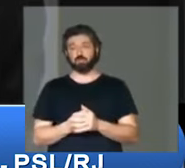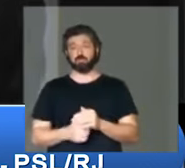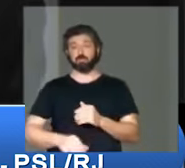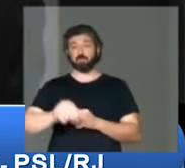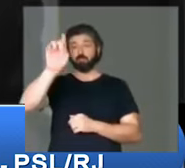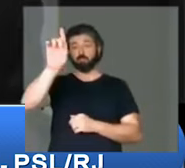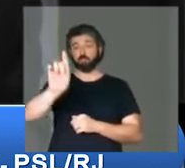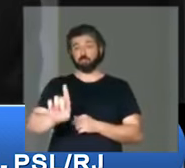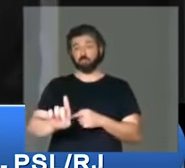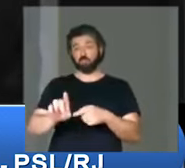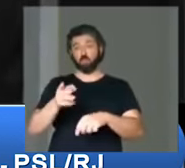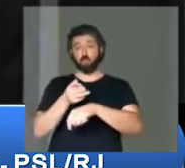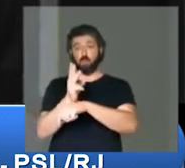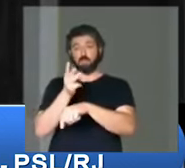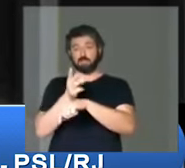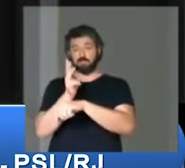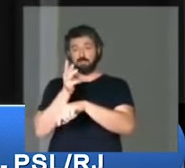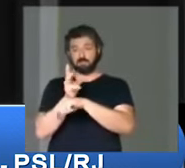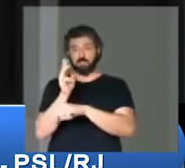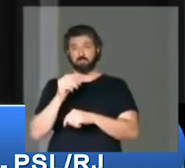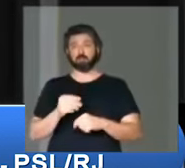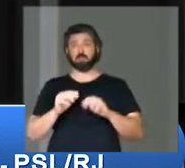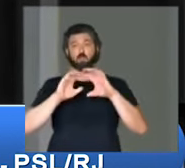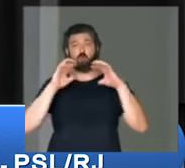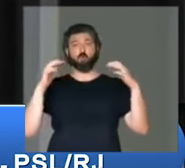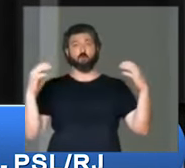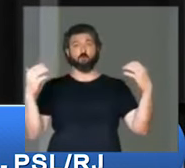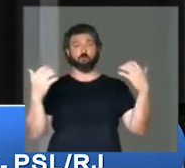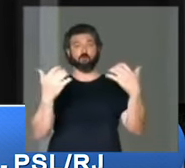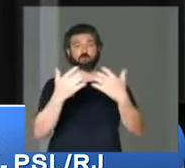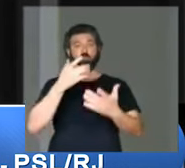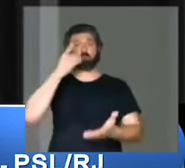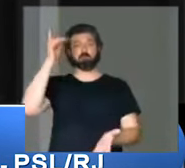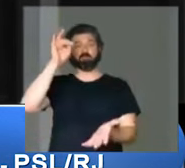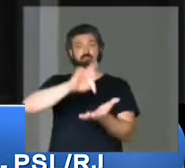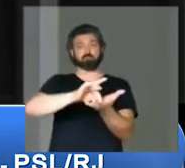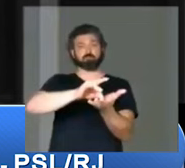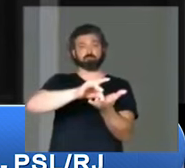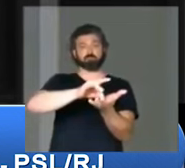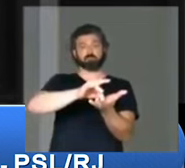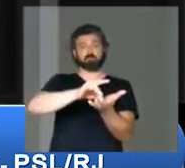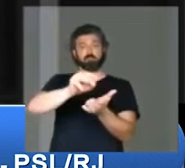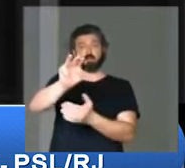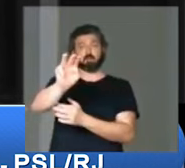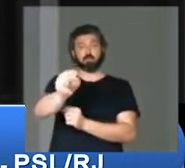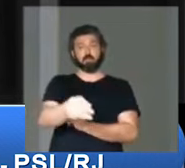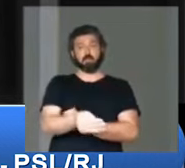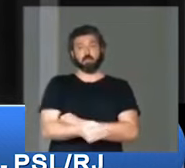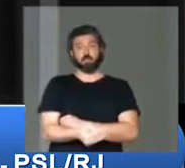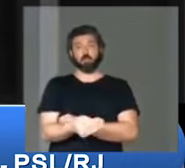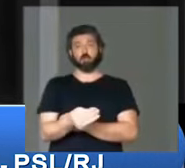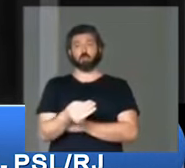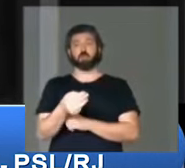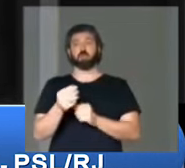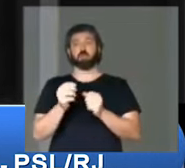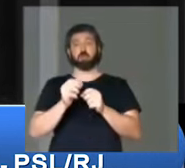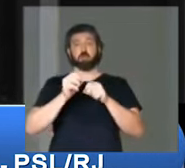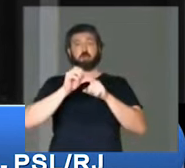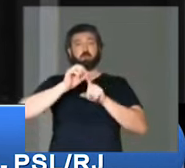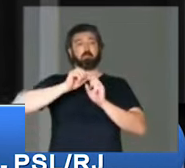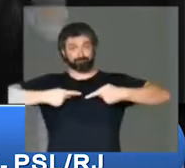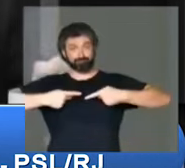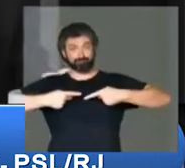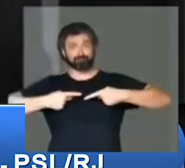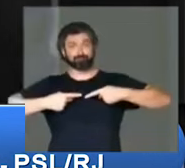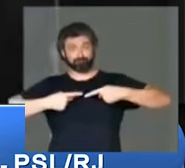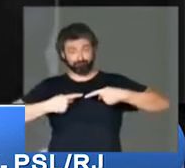diretor do WhatsApp, em conferência, confirma milhões de disparos em